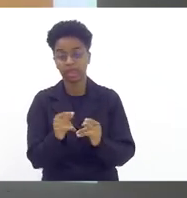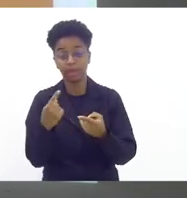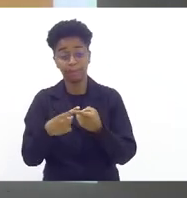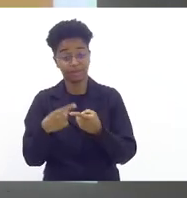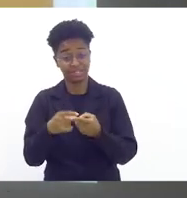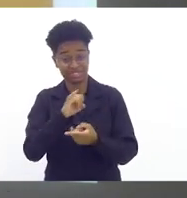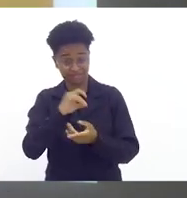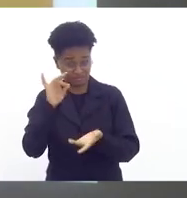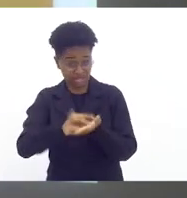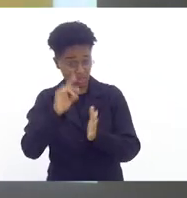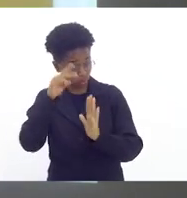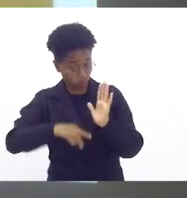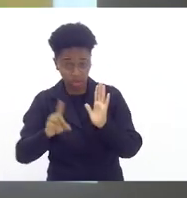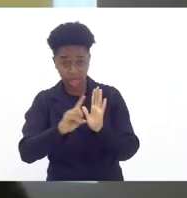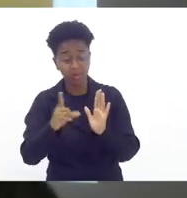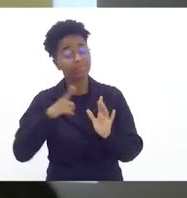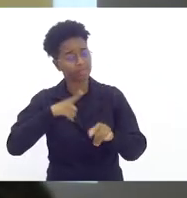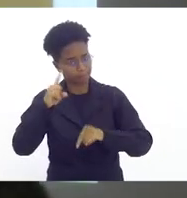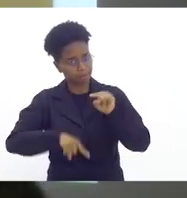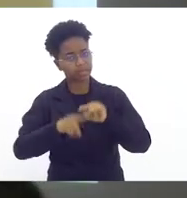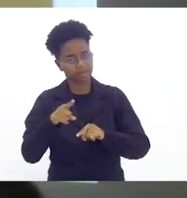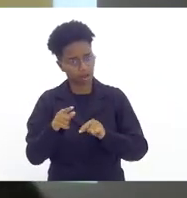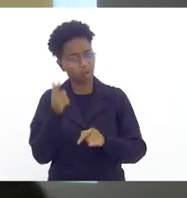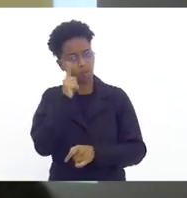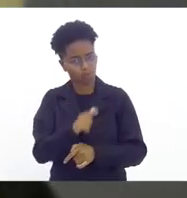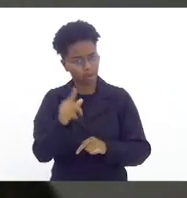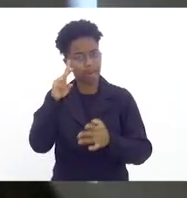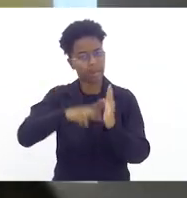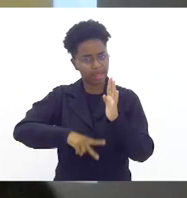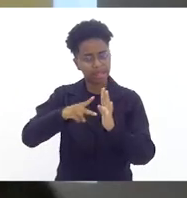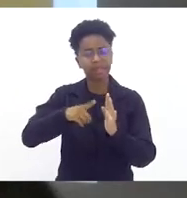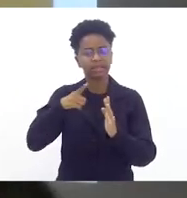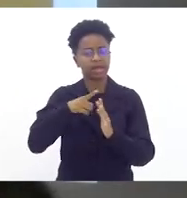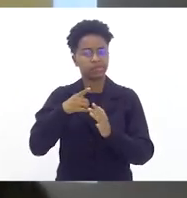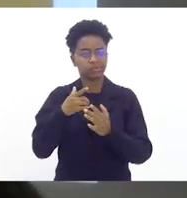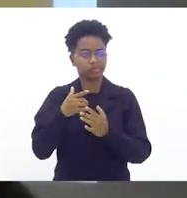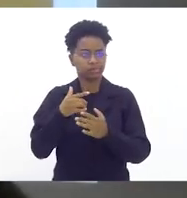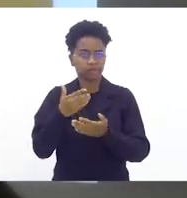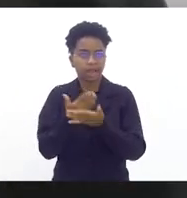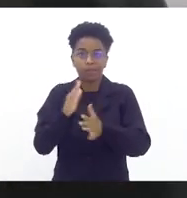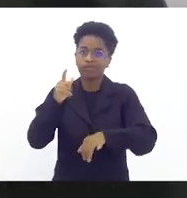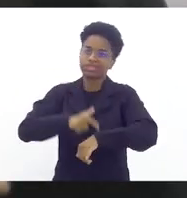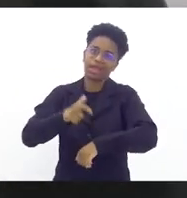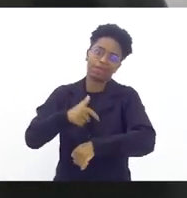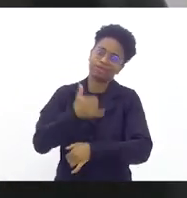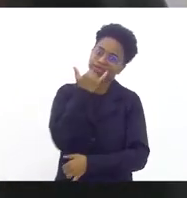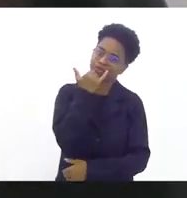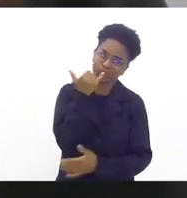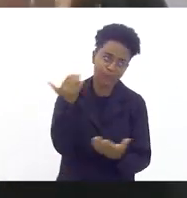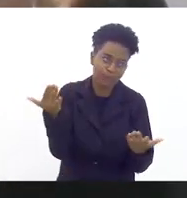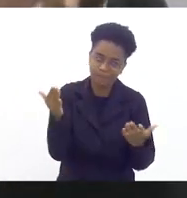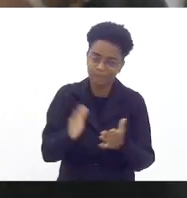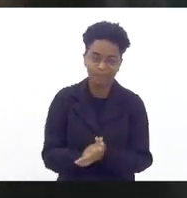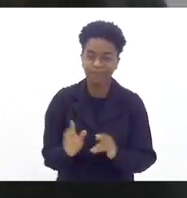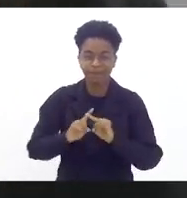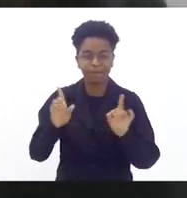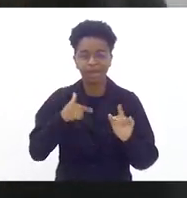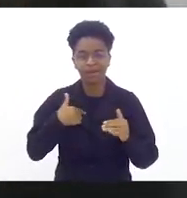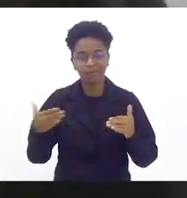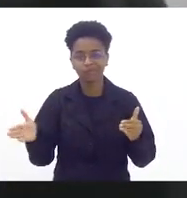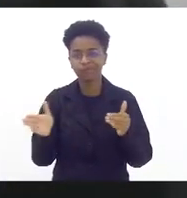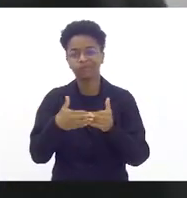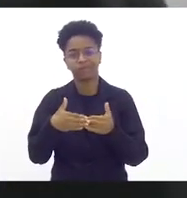ele não leu, ele vai ler, ele tem material, ele tem acesso, acabou o tempo, desculpe, só para encerrar.